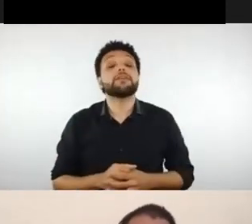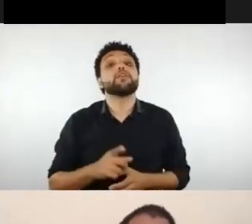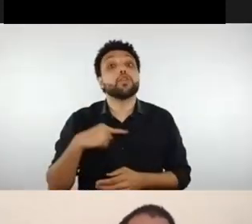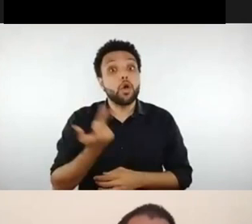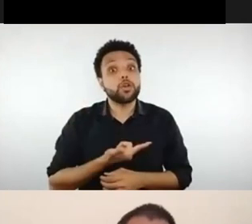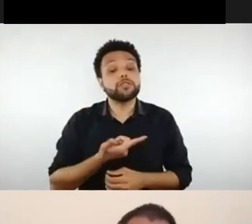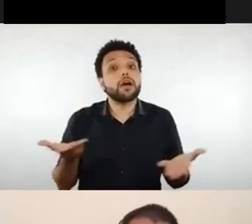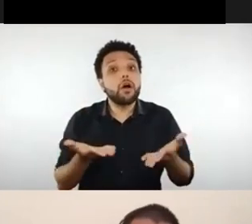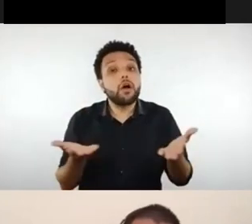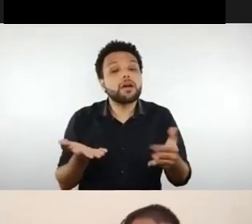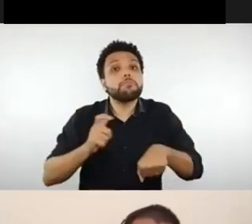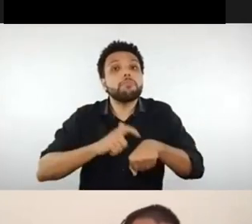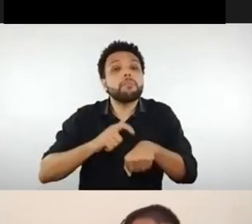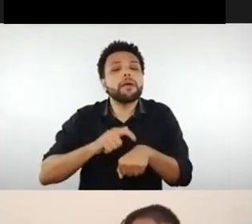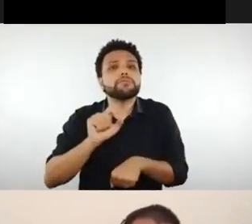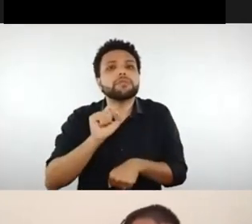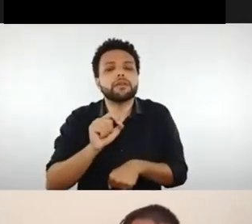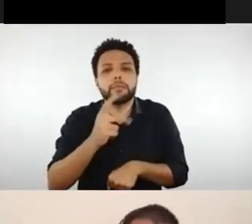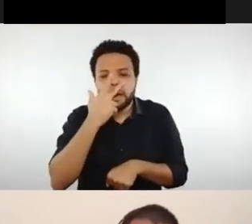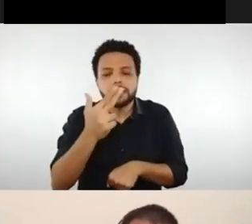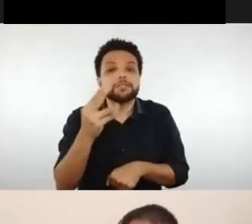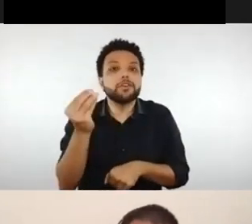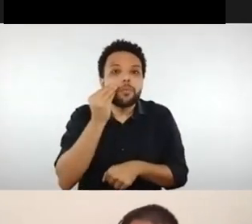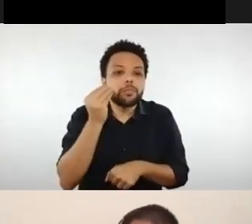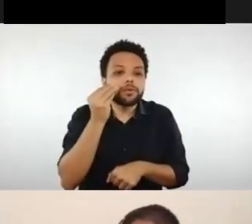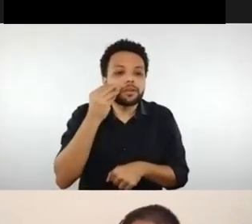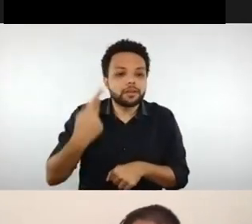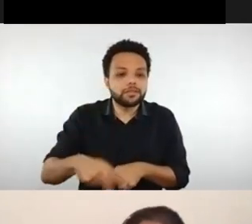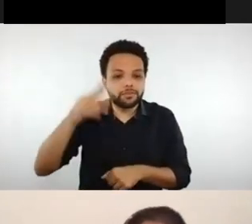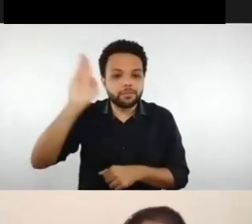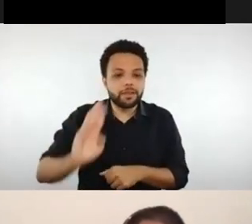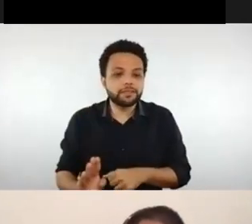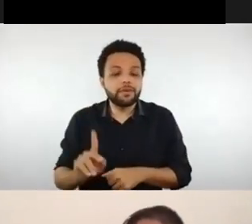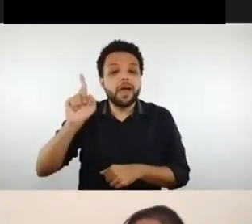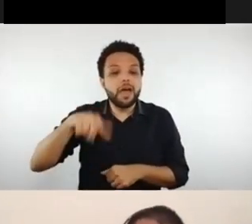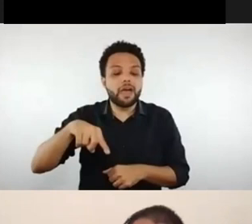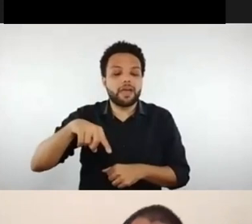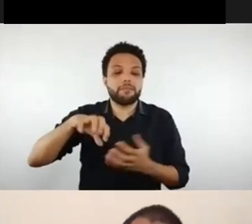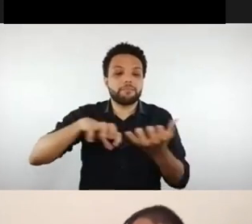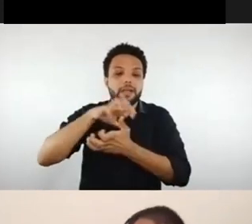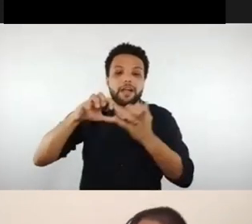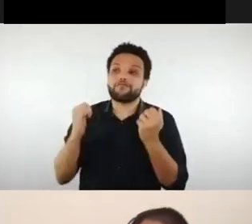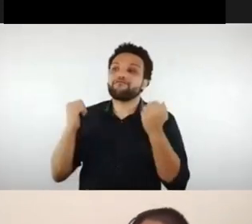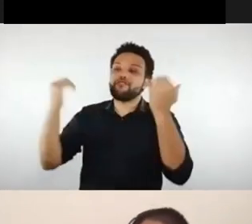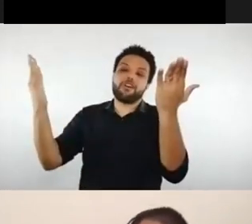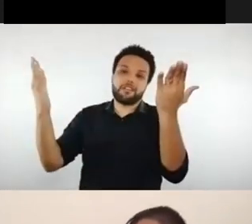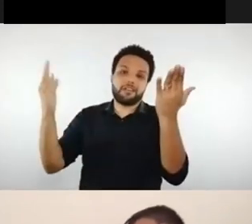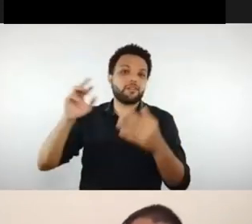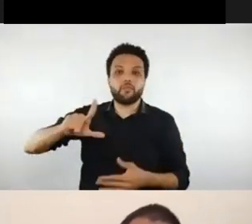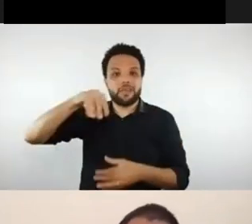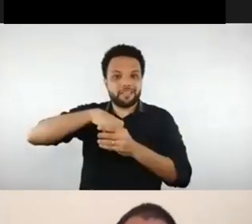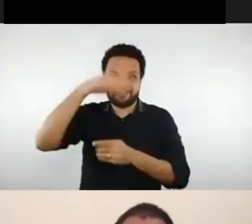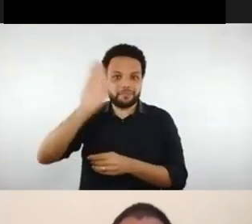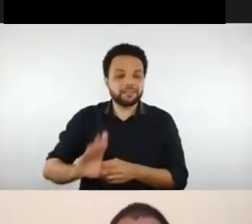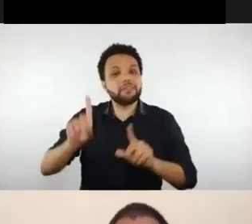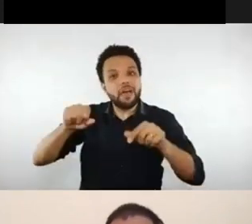um momento em que as oportunidades brasileiras eram no mercado externo. Uhum. Então, a gente está olhando